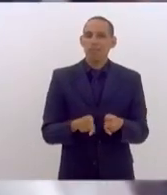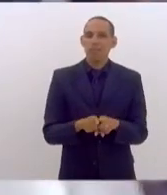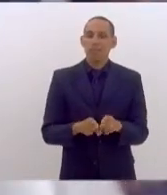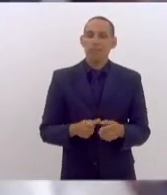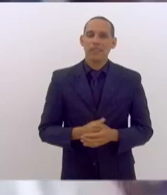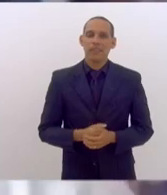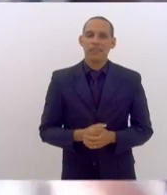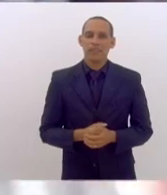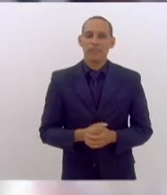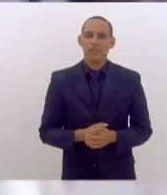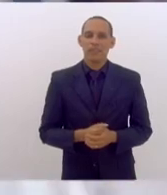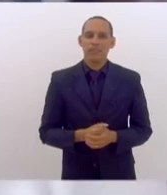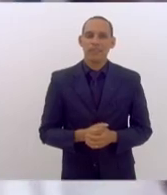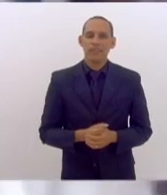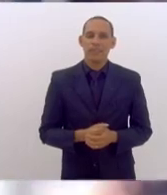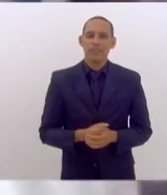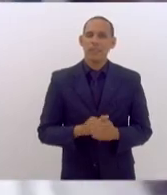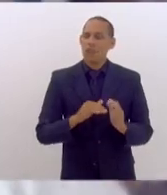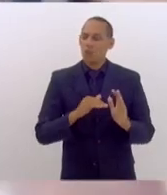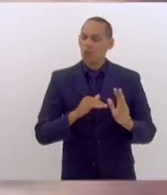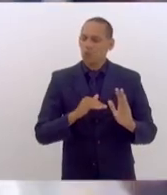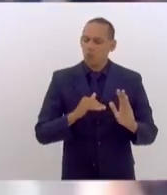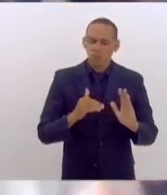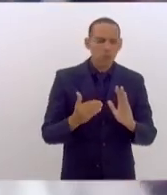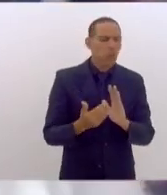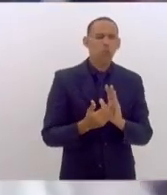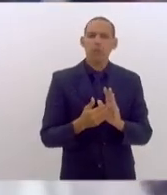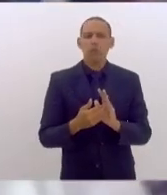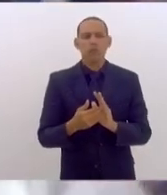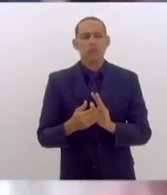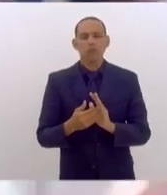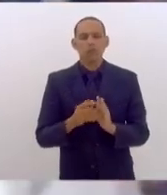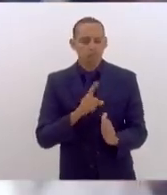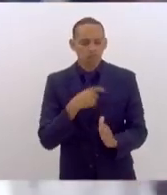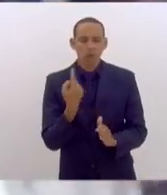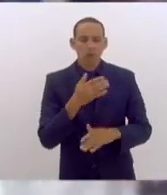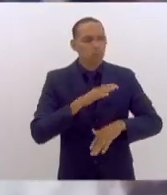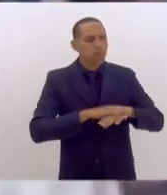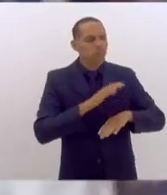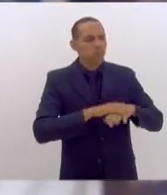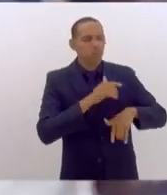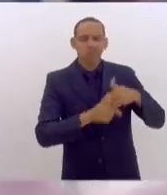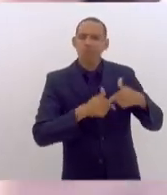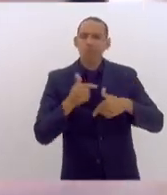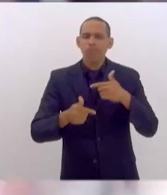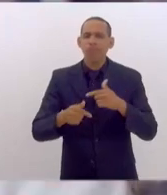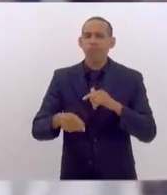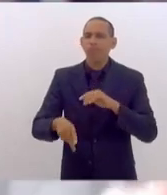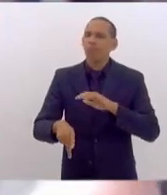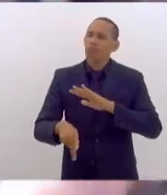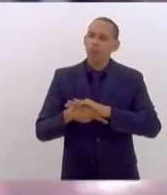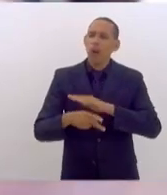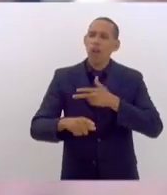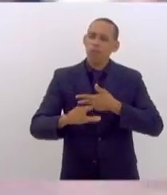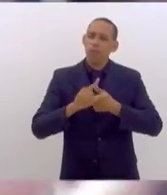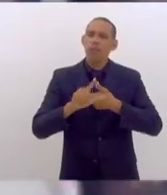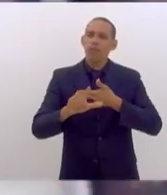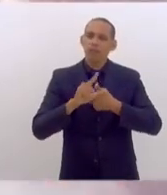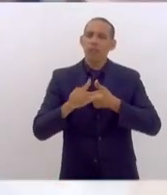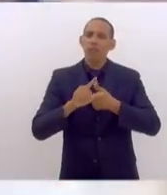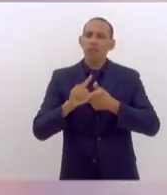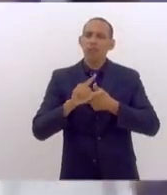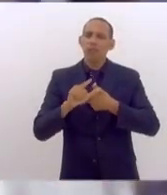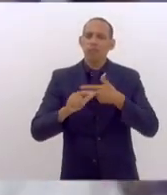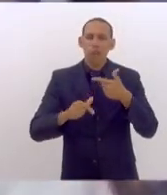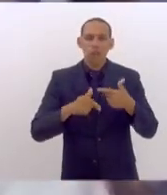Olha ele tem tudo a nossa parte do Legislativo olha cumpriu com sua função